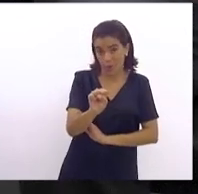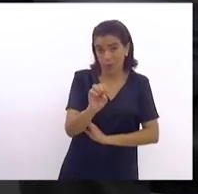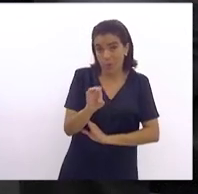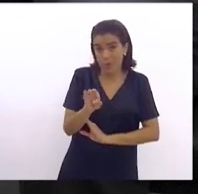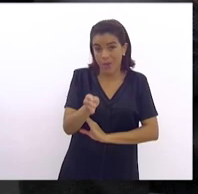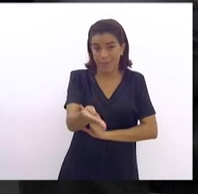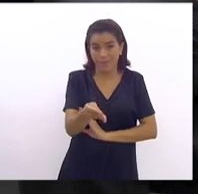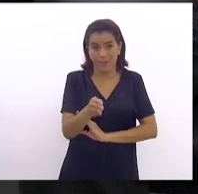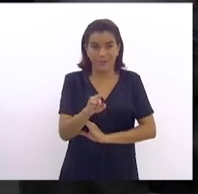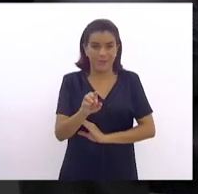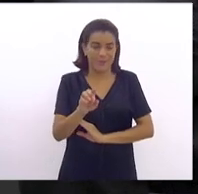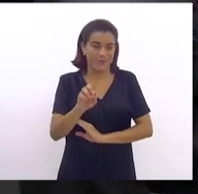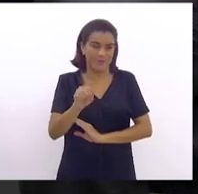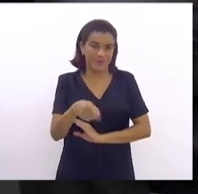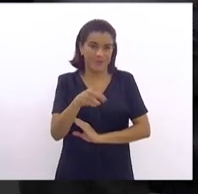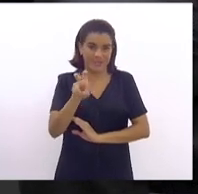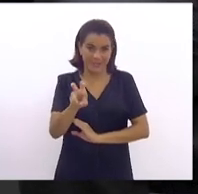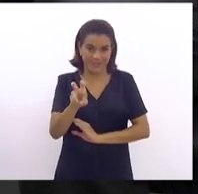e meio.